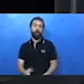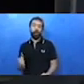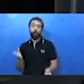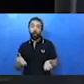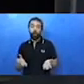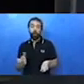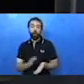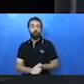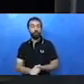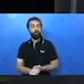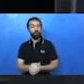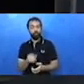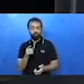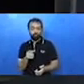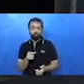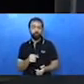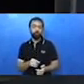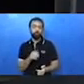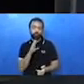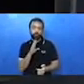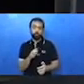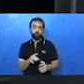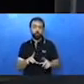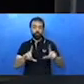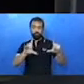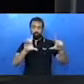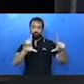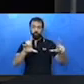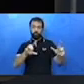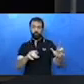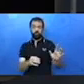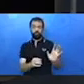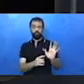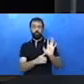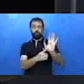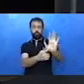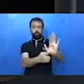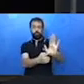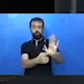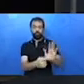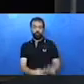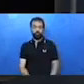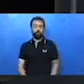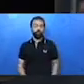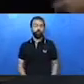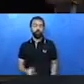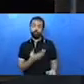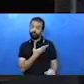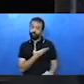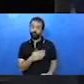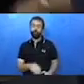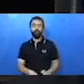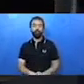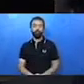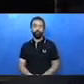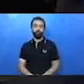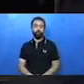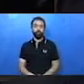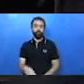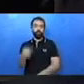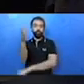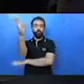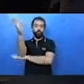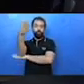agora? Você sabe o que essa imagem representa? Essa imagem é a bandeira